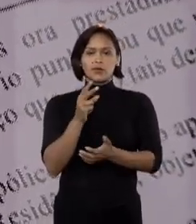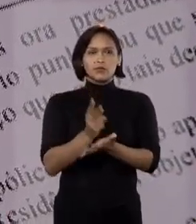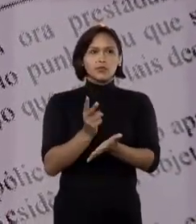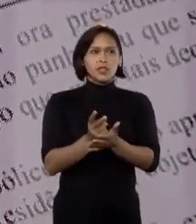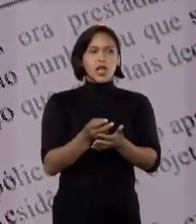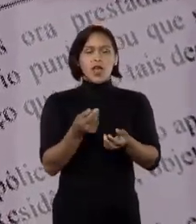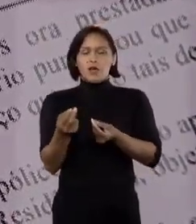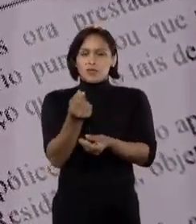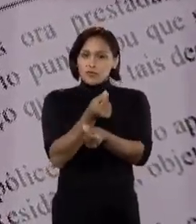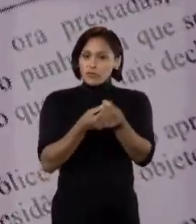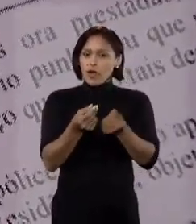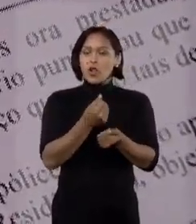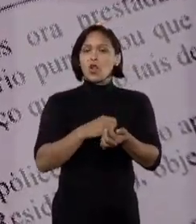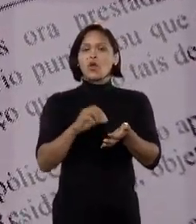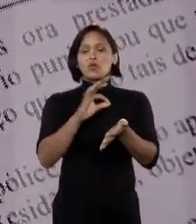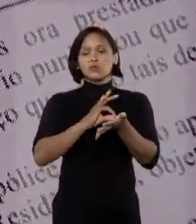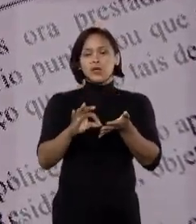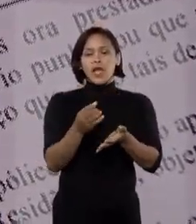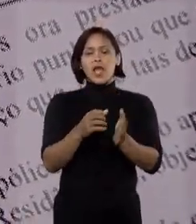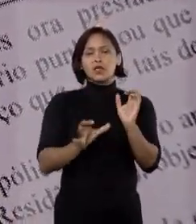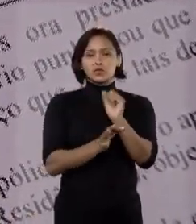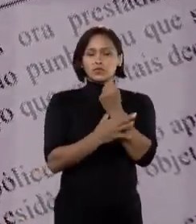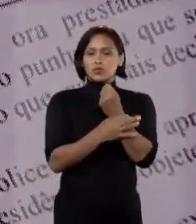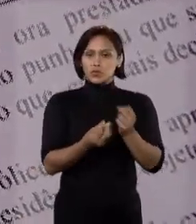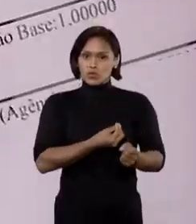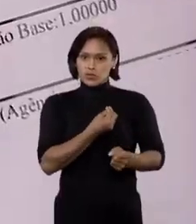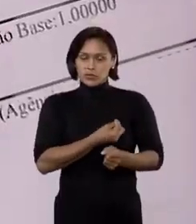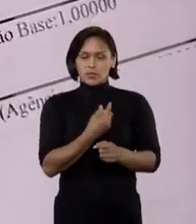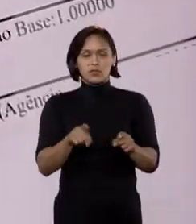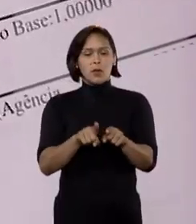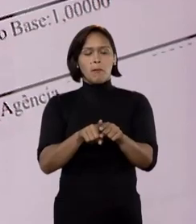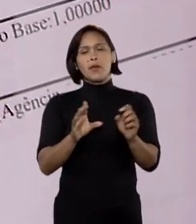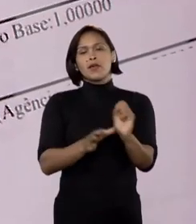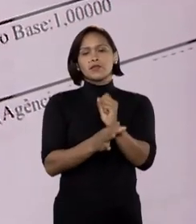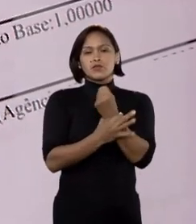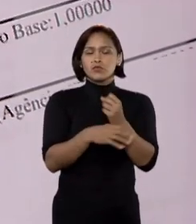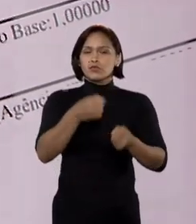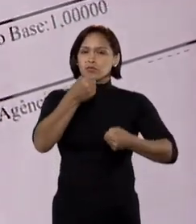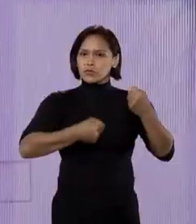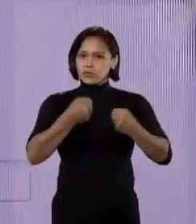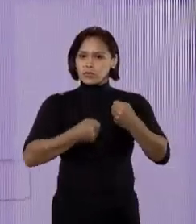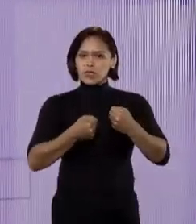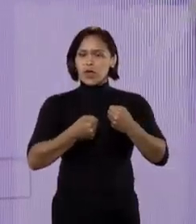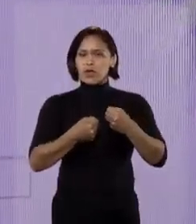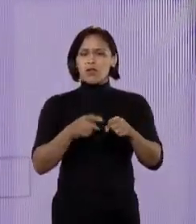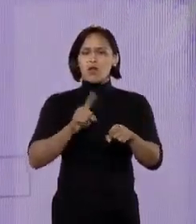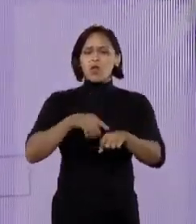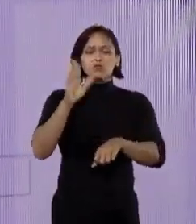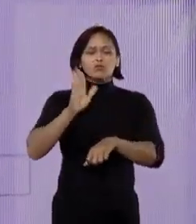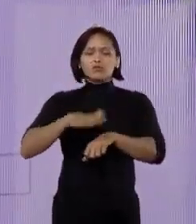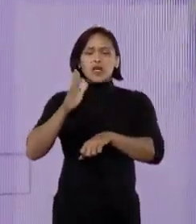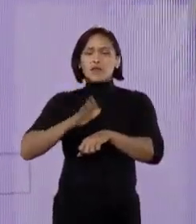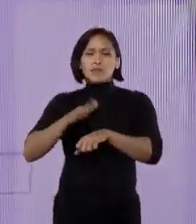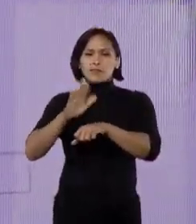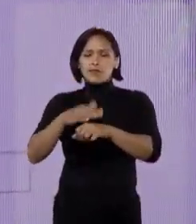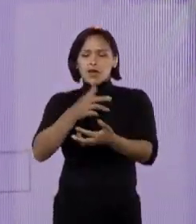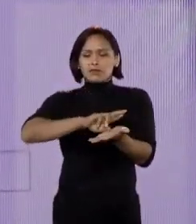o preço ou as condições do seguro de vida que ela pode obter, do seguro de carro que ela pode obter, ou mesmo de